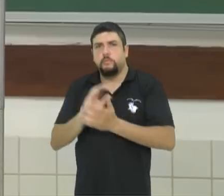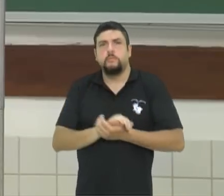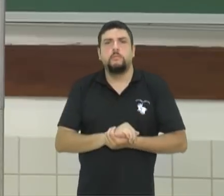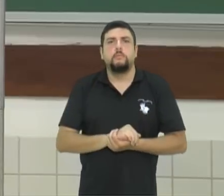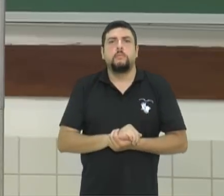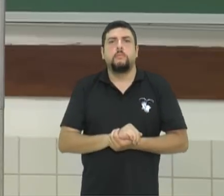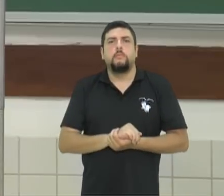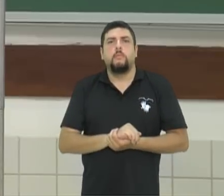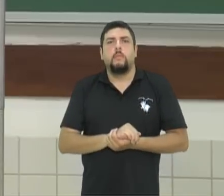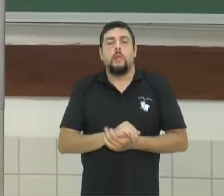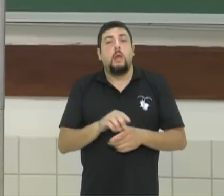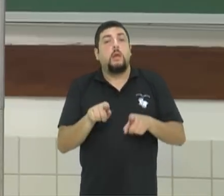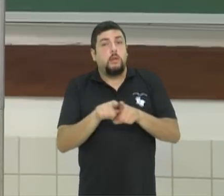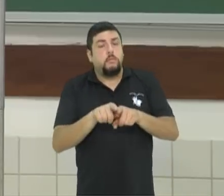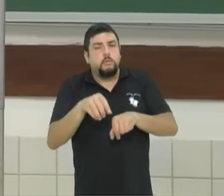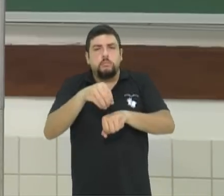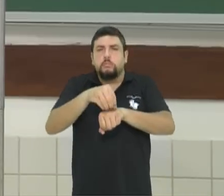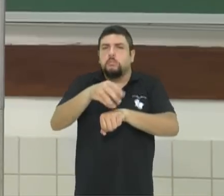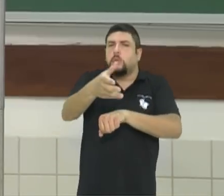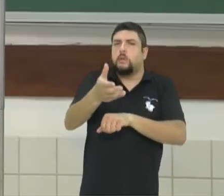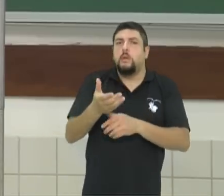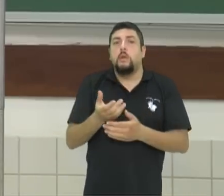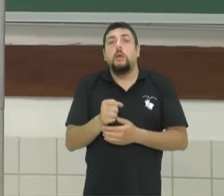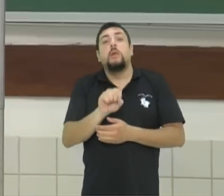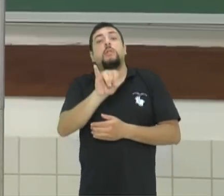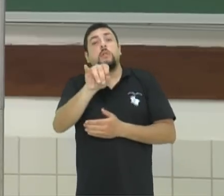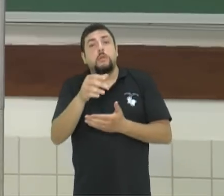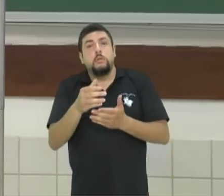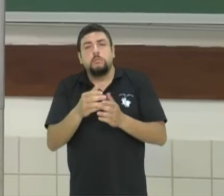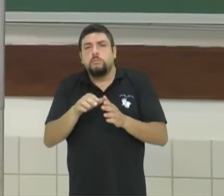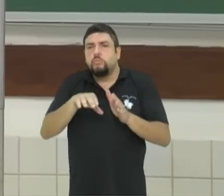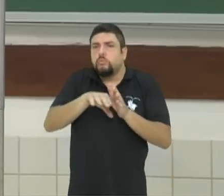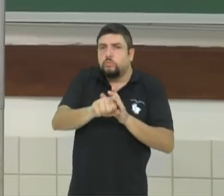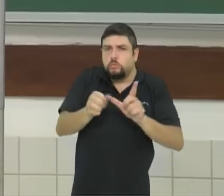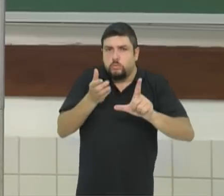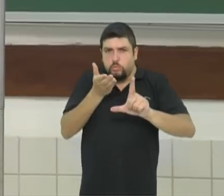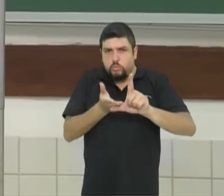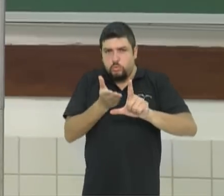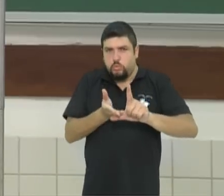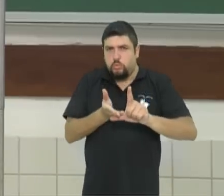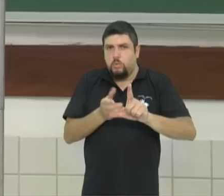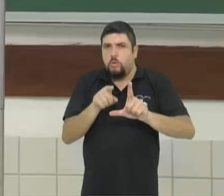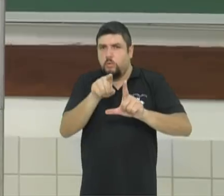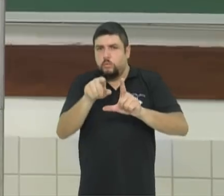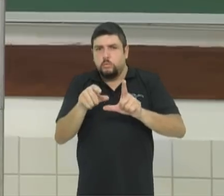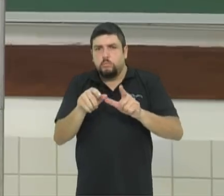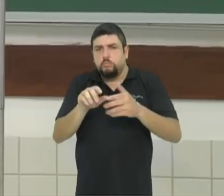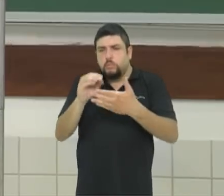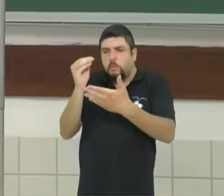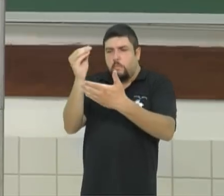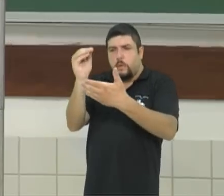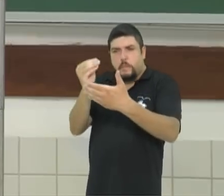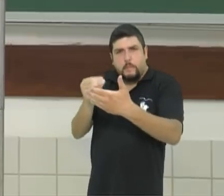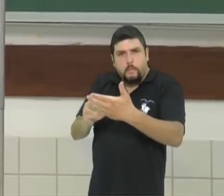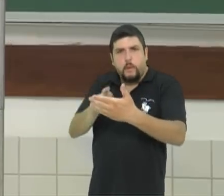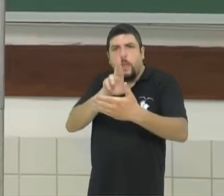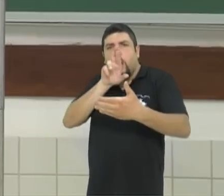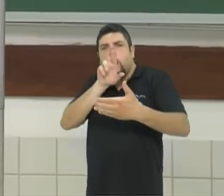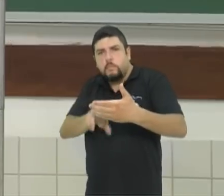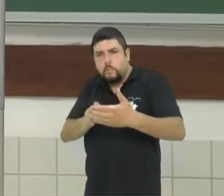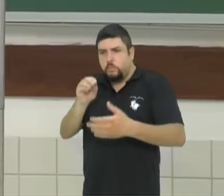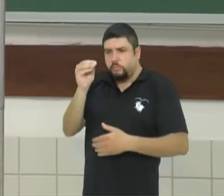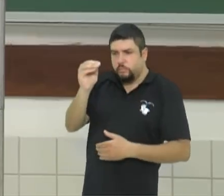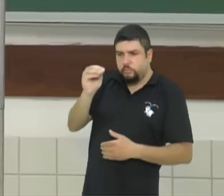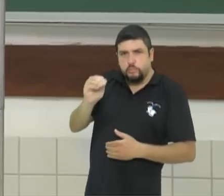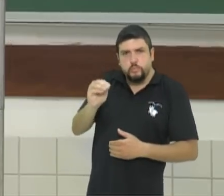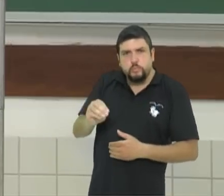fazendo aquele lembrete para os estudantes que têm acesso ao aplicativo do Google Classroom para preencher, responder ao formulário de questões e clicar no